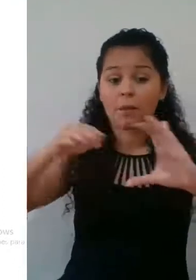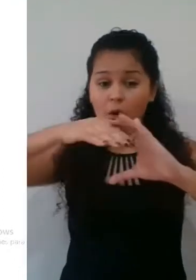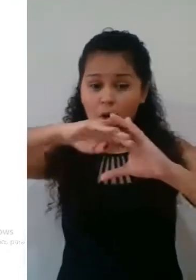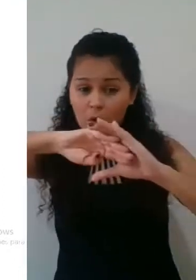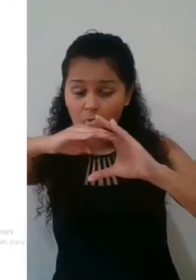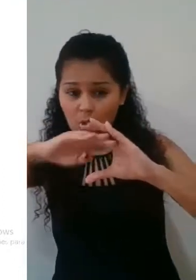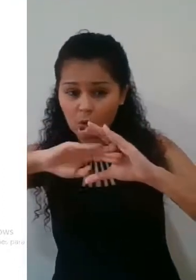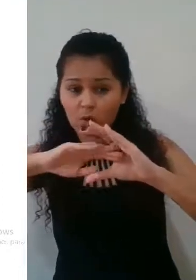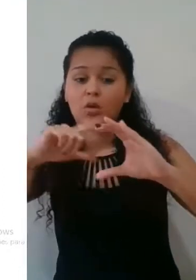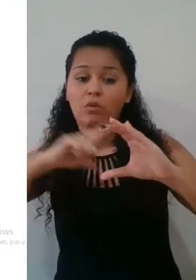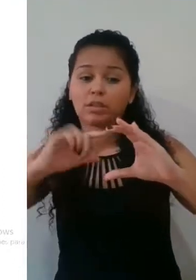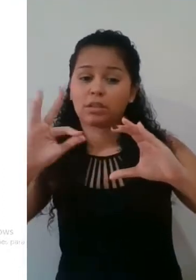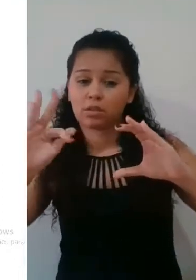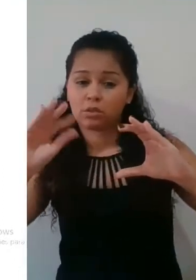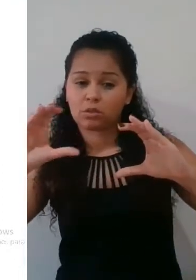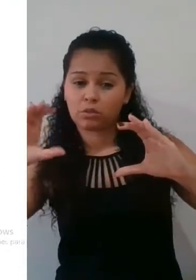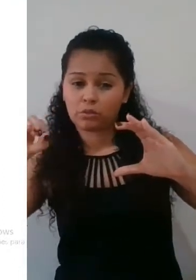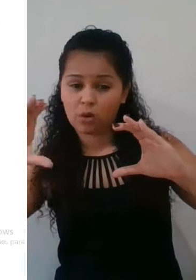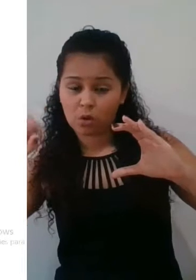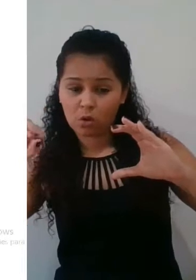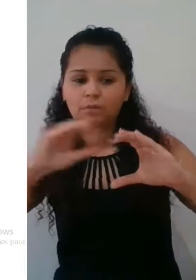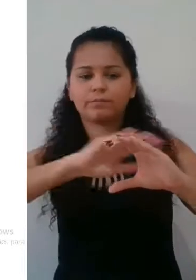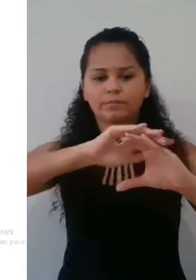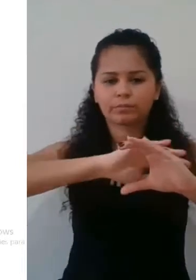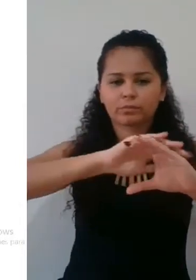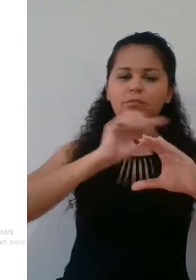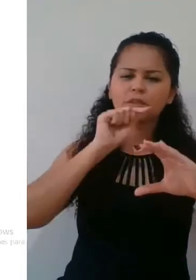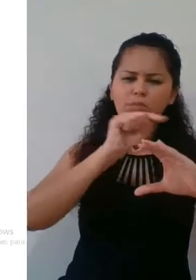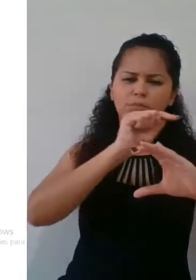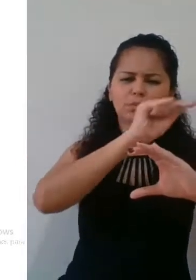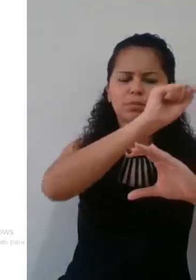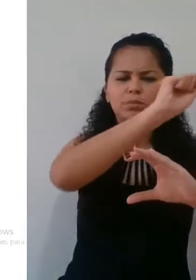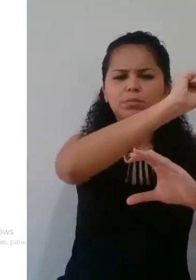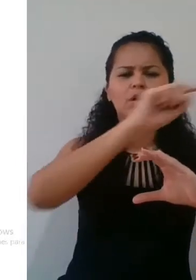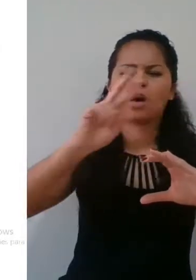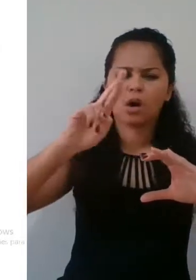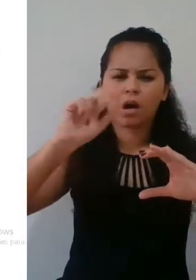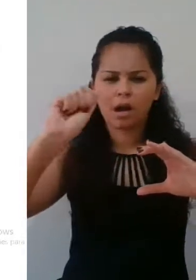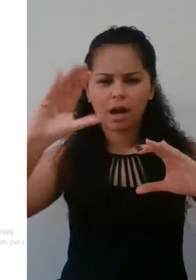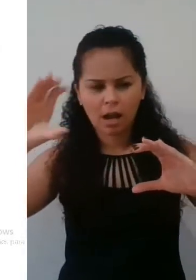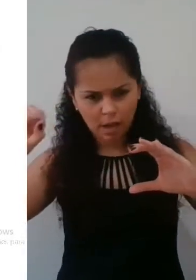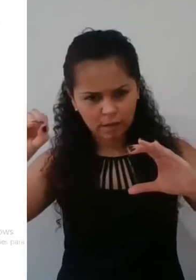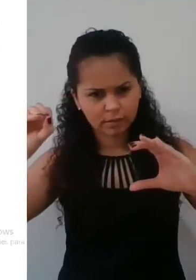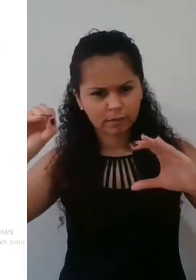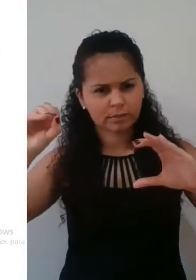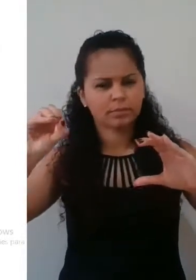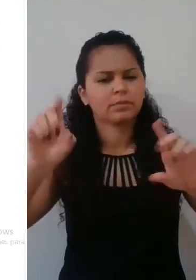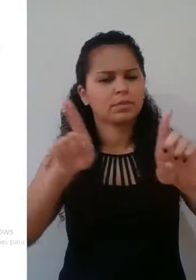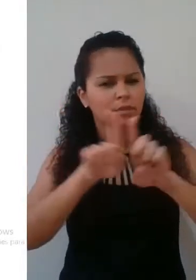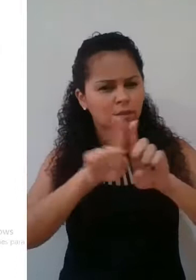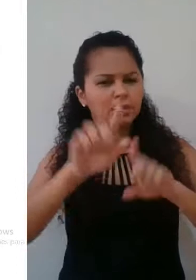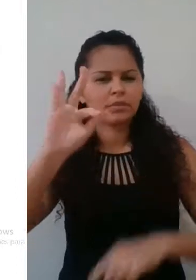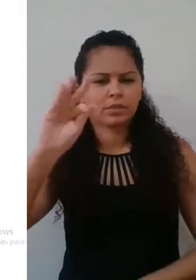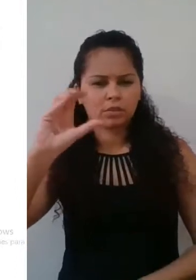propriamente dito, e no espelho convexo, o prolongamento do raio é que vai passar pelo foco do espelho,